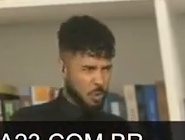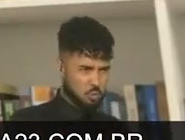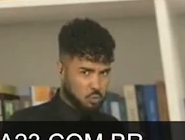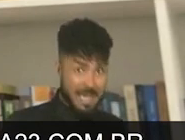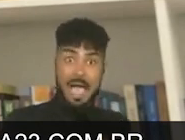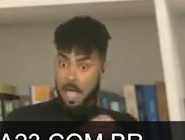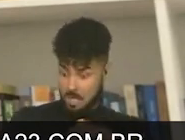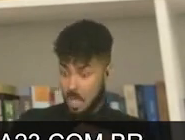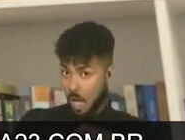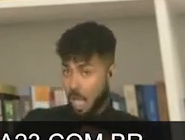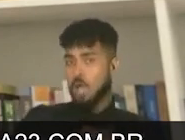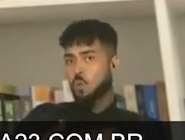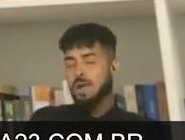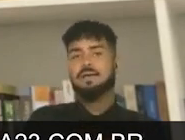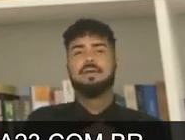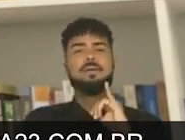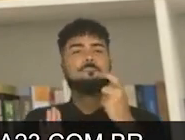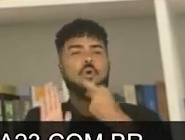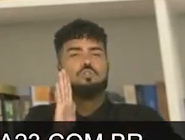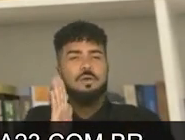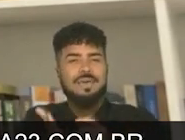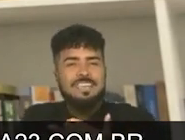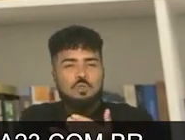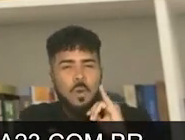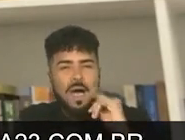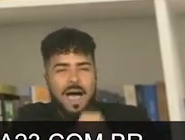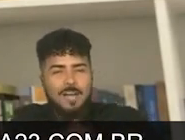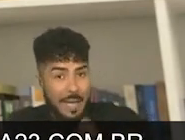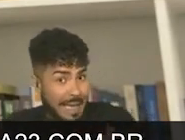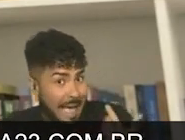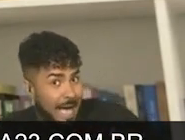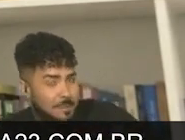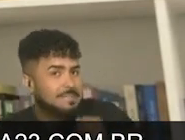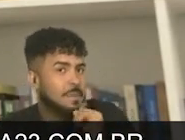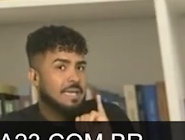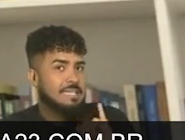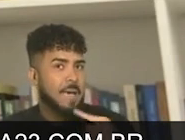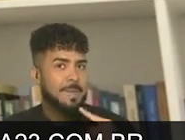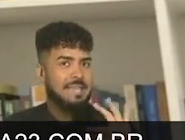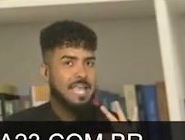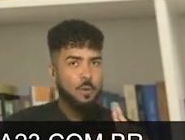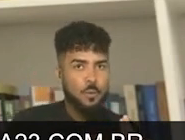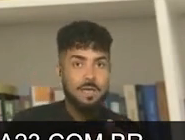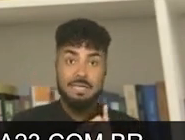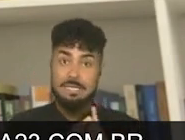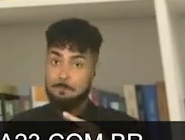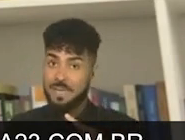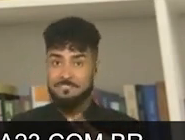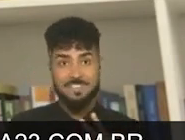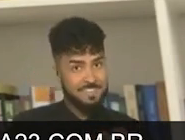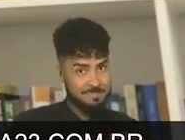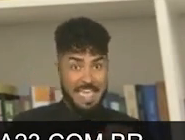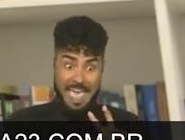pagar impostos que normalmente são cobrados no início do ano e são muito caros, como o IPTU e o IPVA. Pagando esses